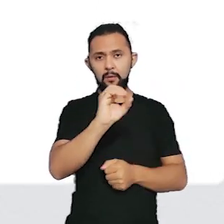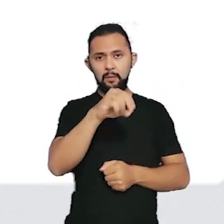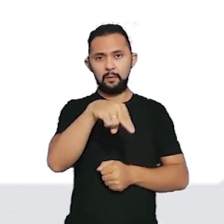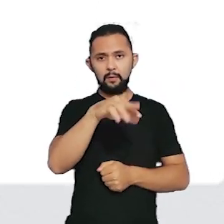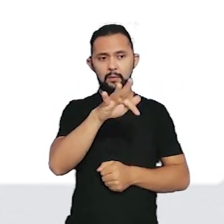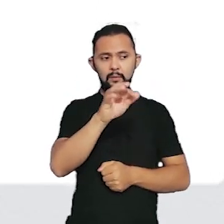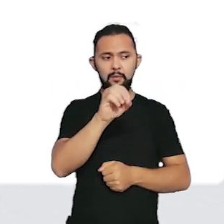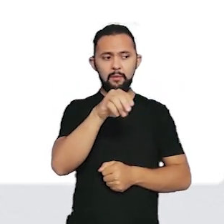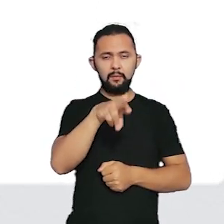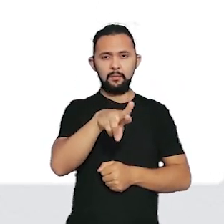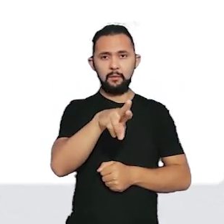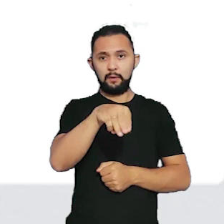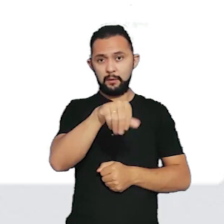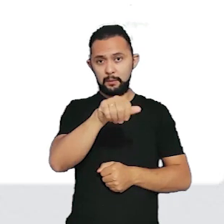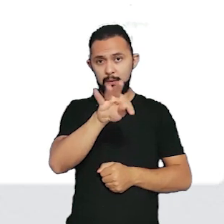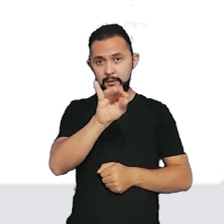a oração principal.